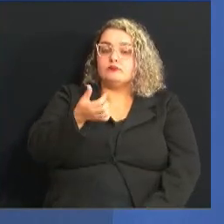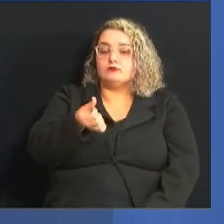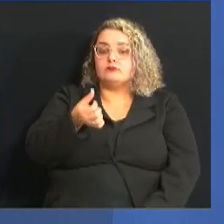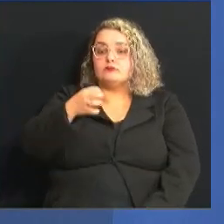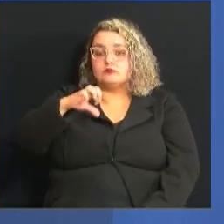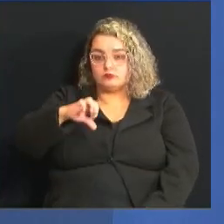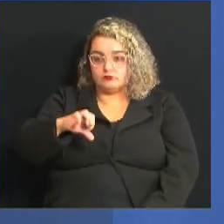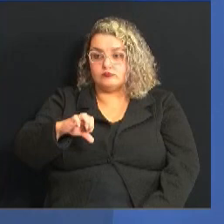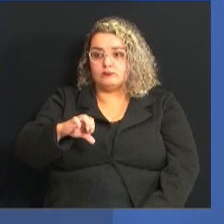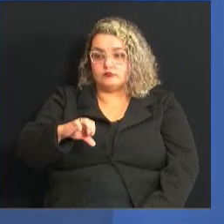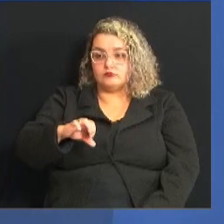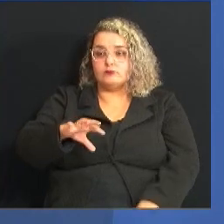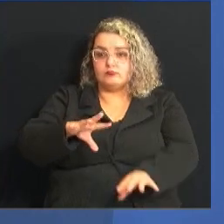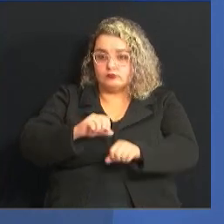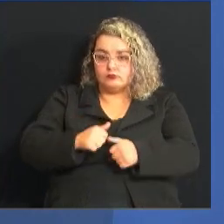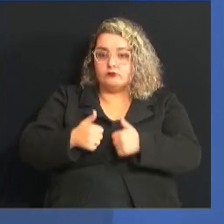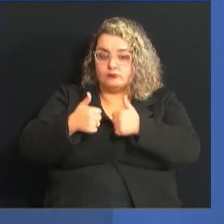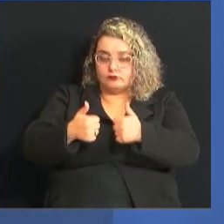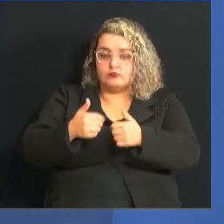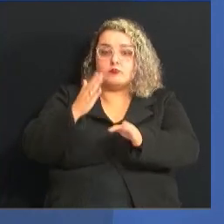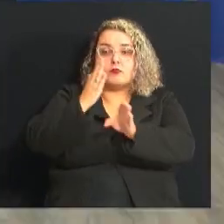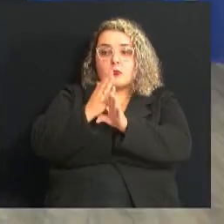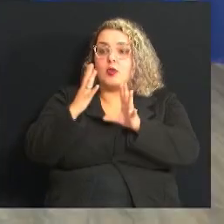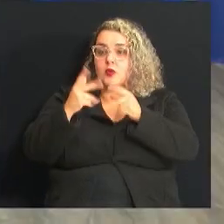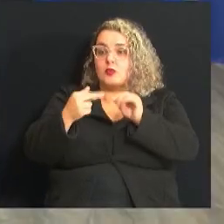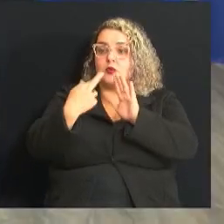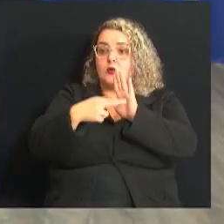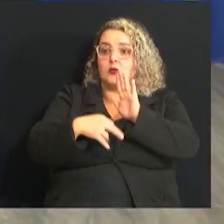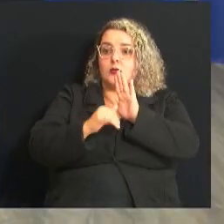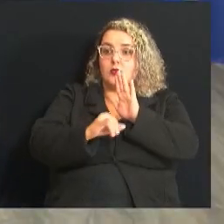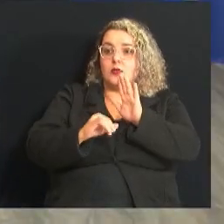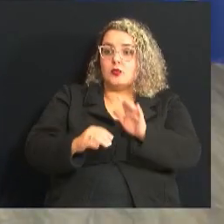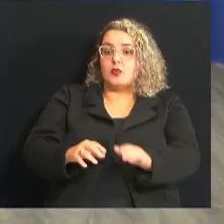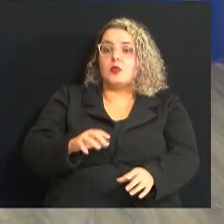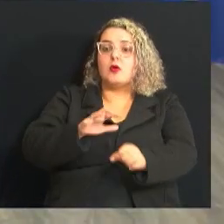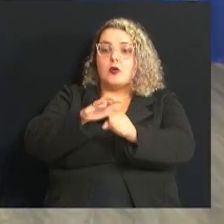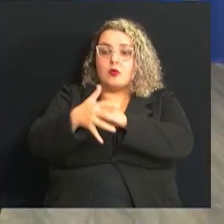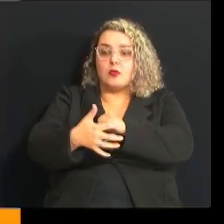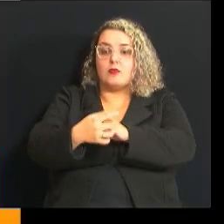5.269 casos. Você encontra todo esse relatório lá no